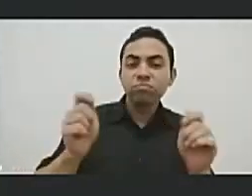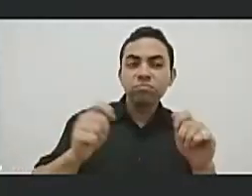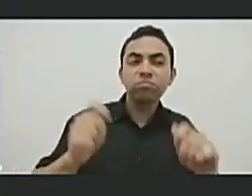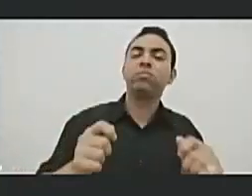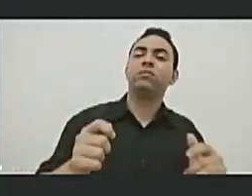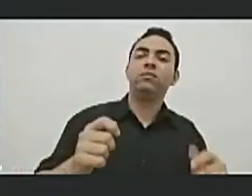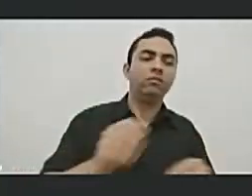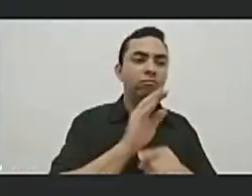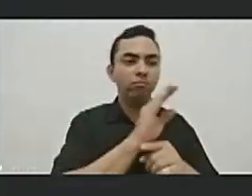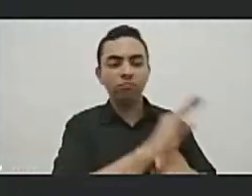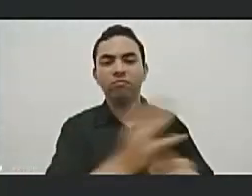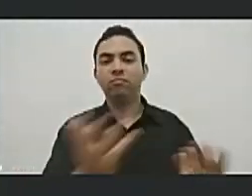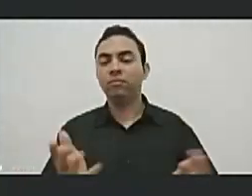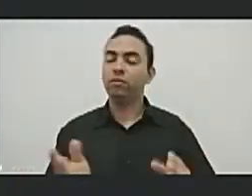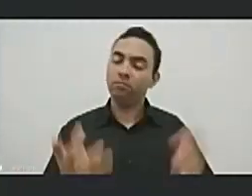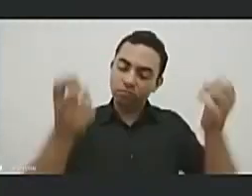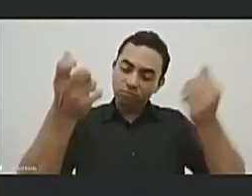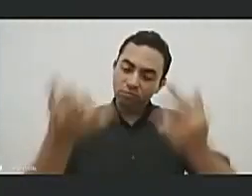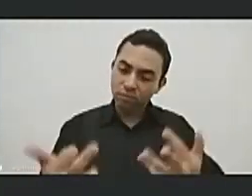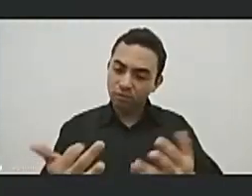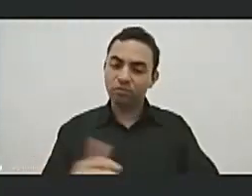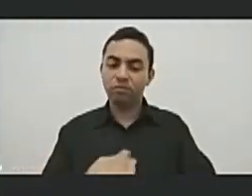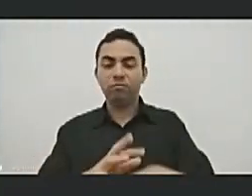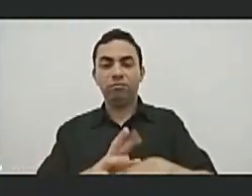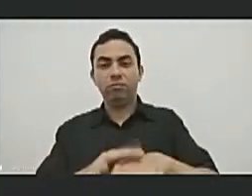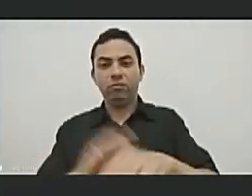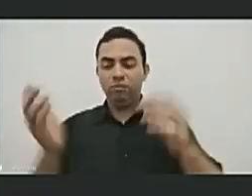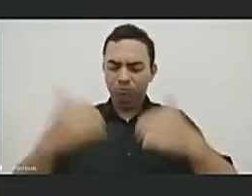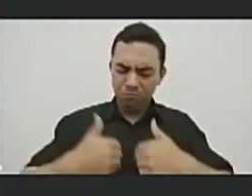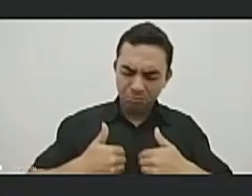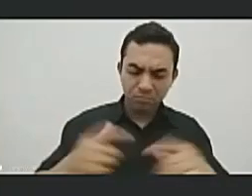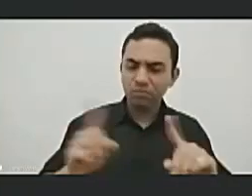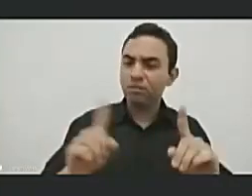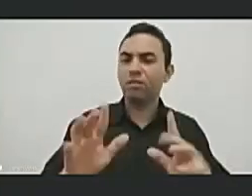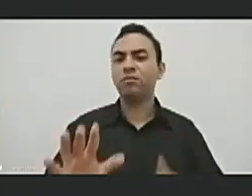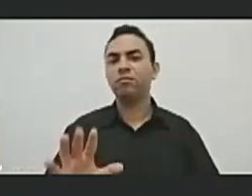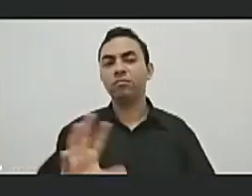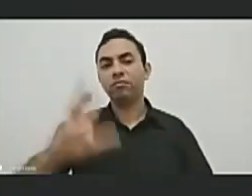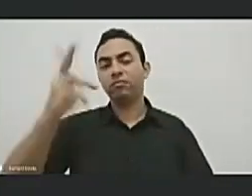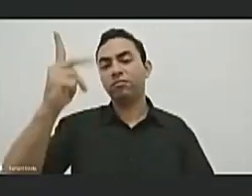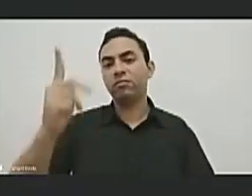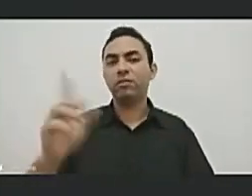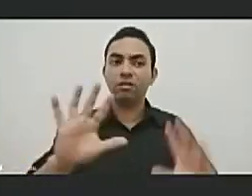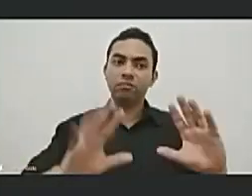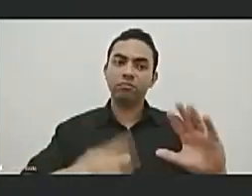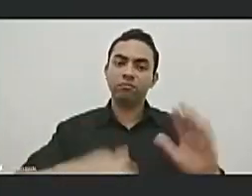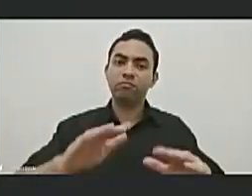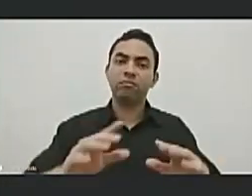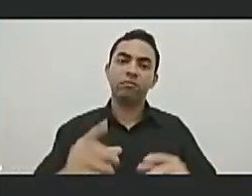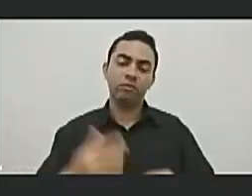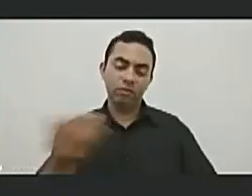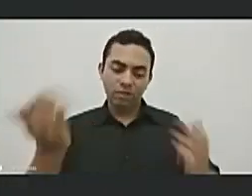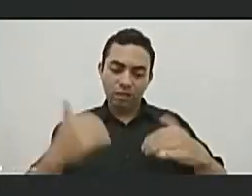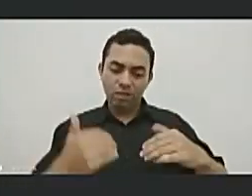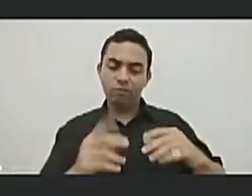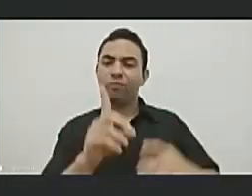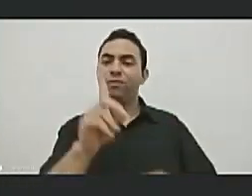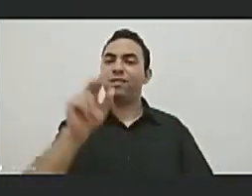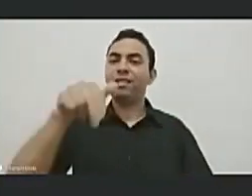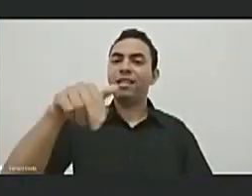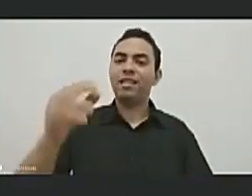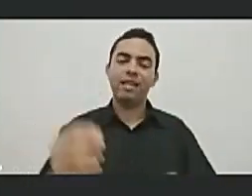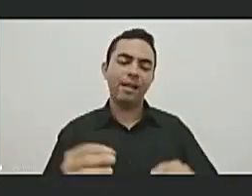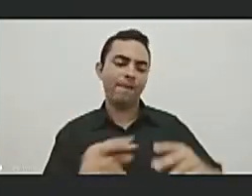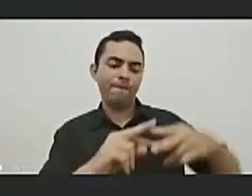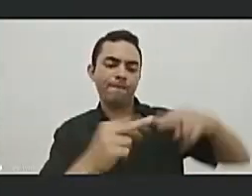espectro do autismo não é uma doença e sim se caracteriza por uma condição genética e para obter-se um